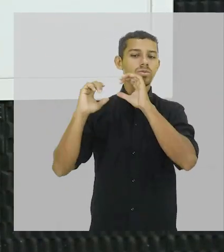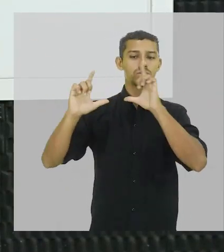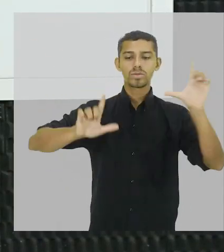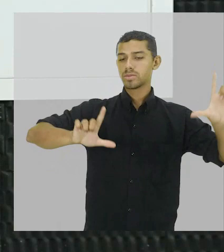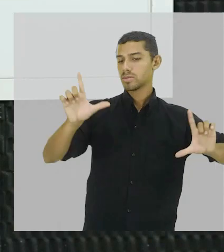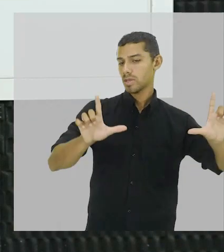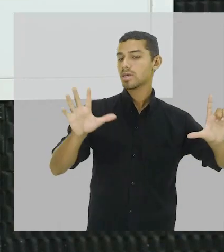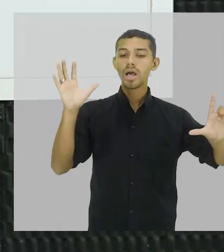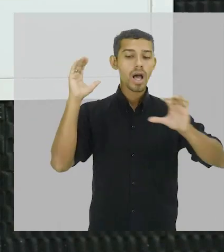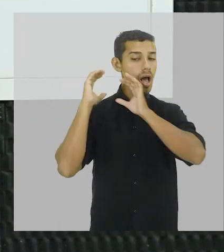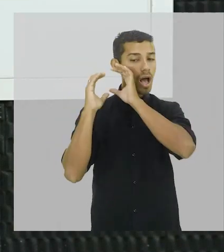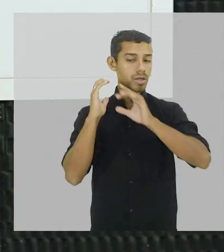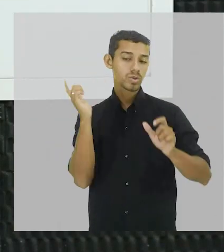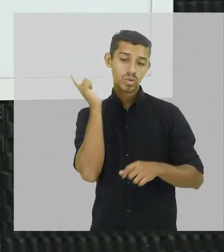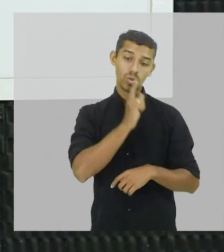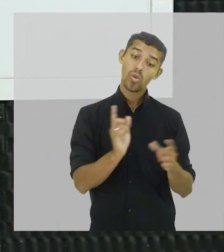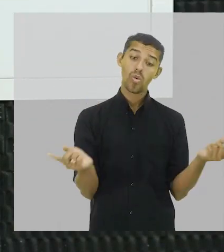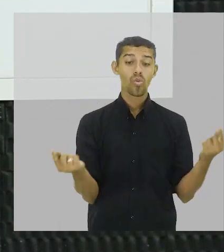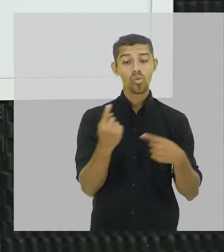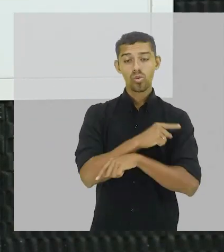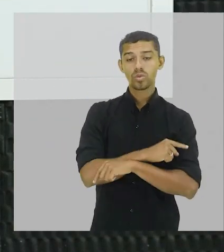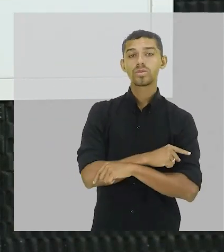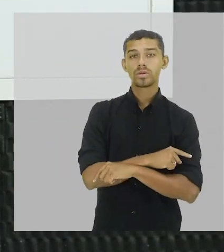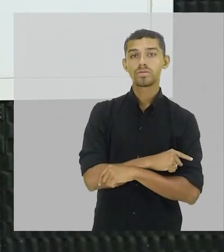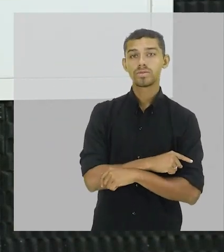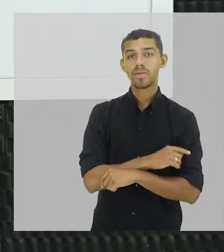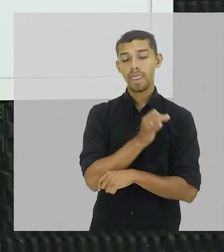TV, certo? Ou ao contrário,